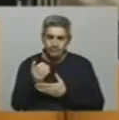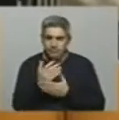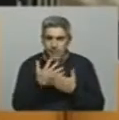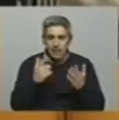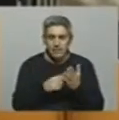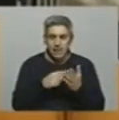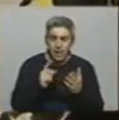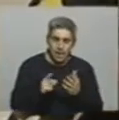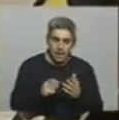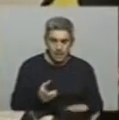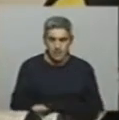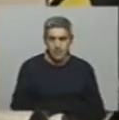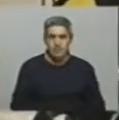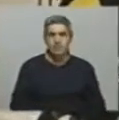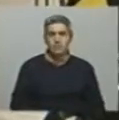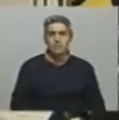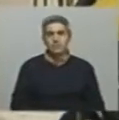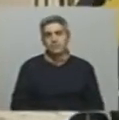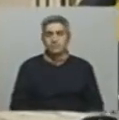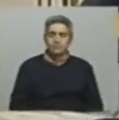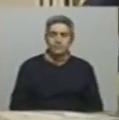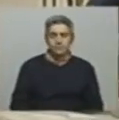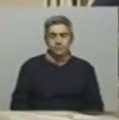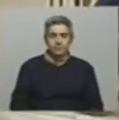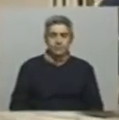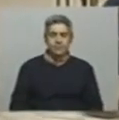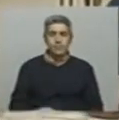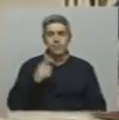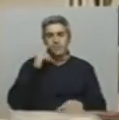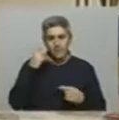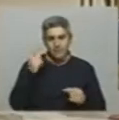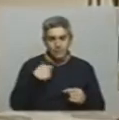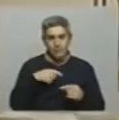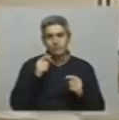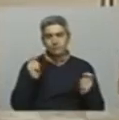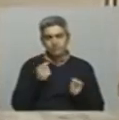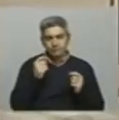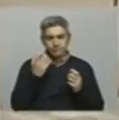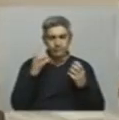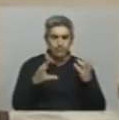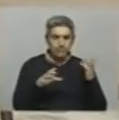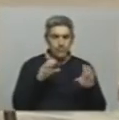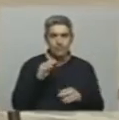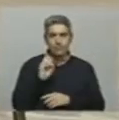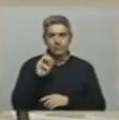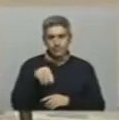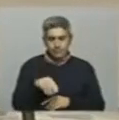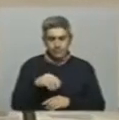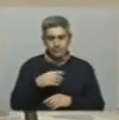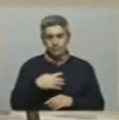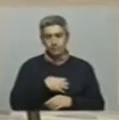grandes necessidades. Quer dizer, eu durante as viagens vou publicitando a SIM e levo a SIM comigo